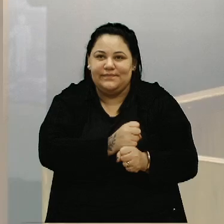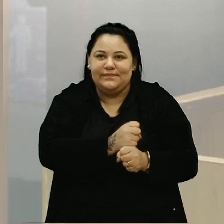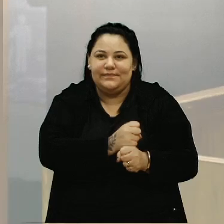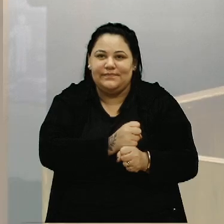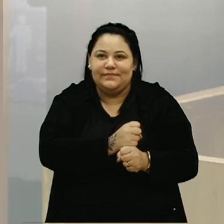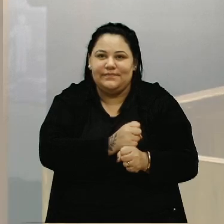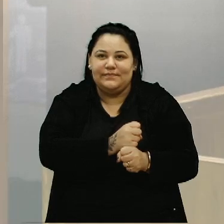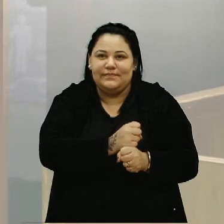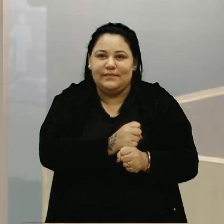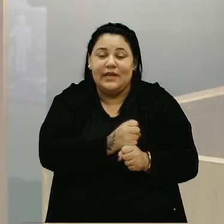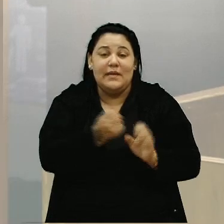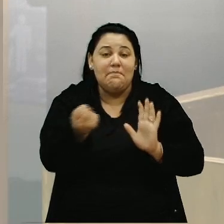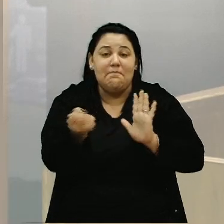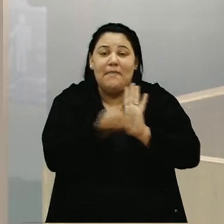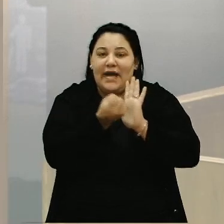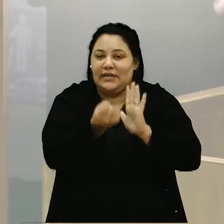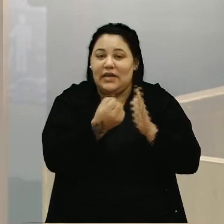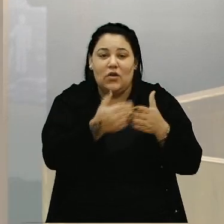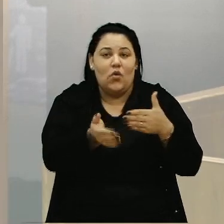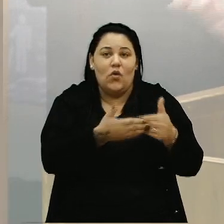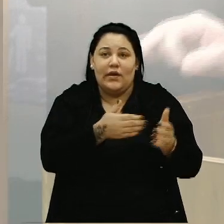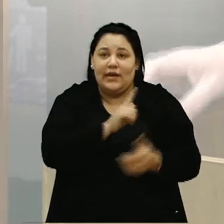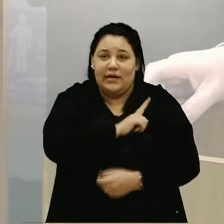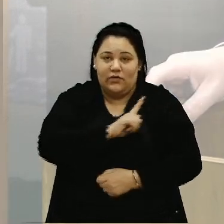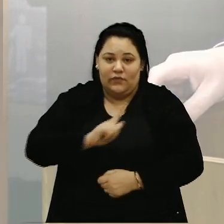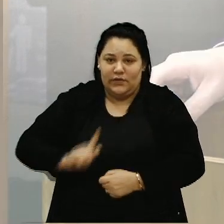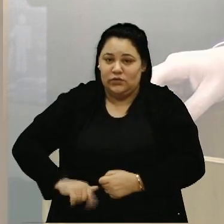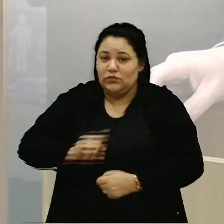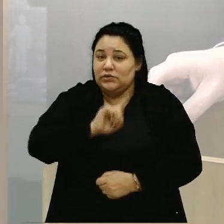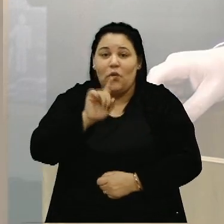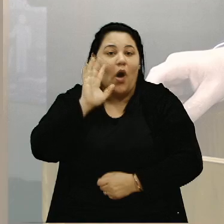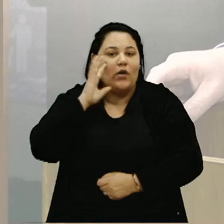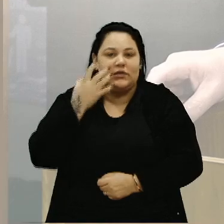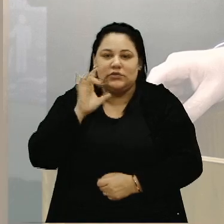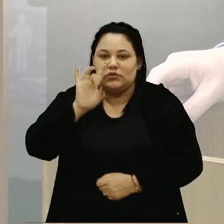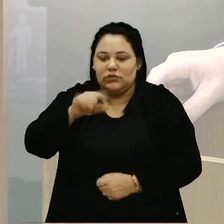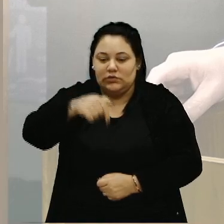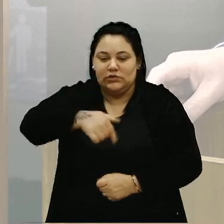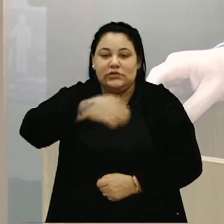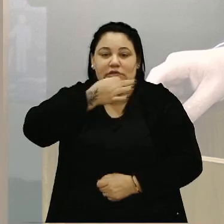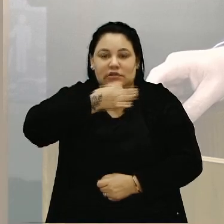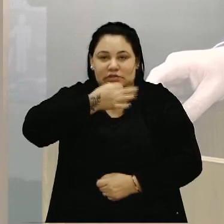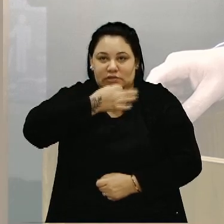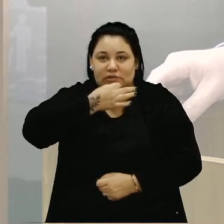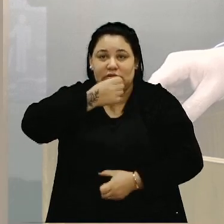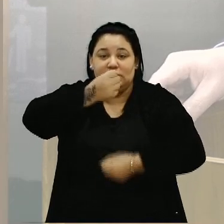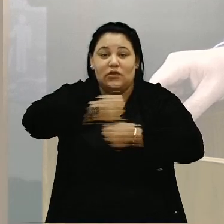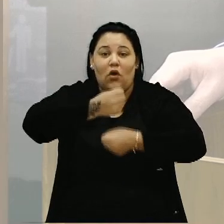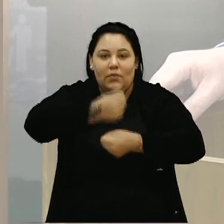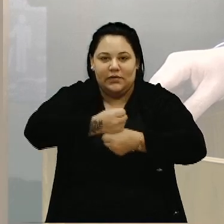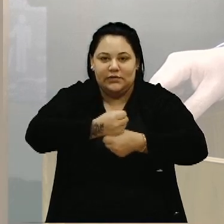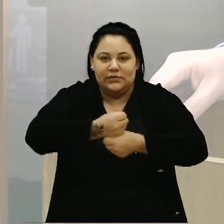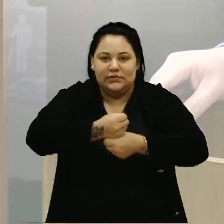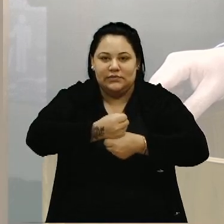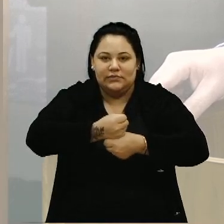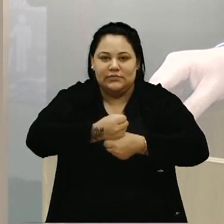isso impacta em qualquer governo, não é uma prerrogativa de Caxias do Sul. As obras são feitas